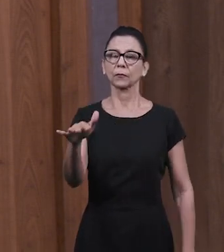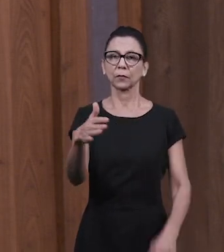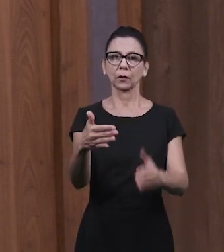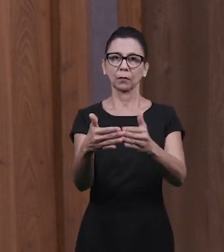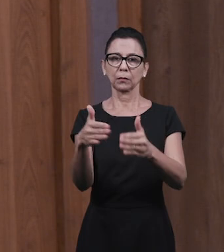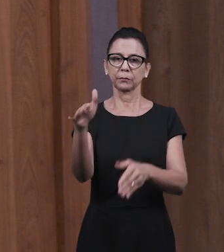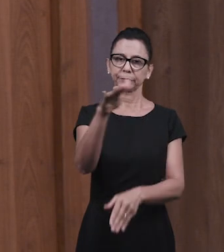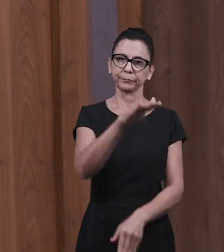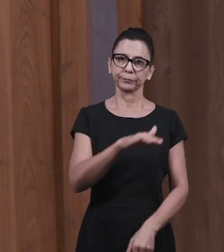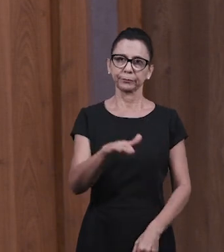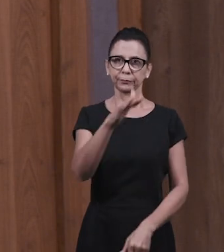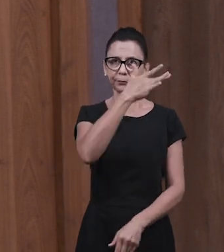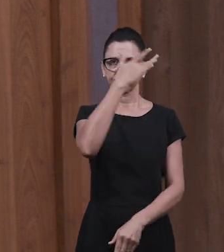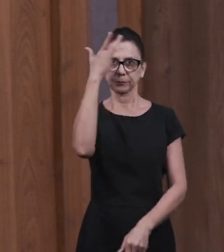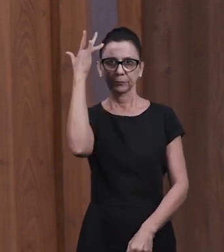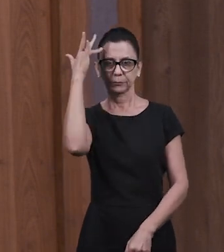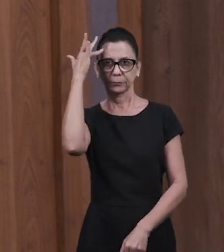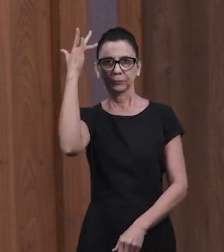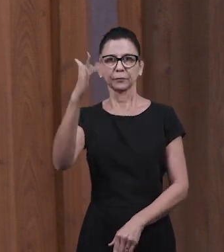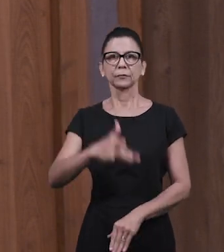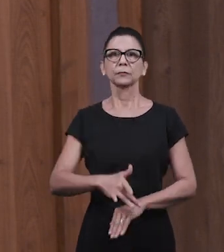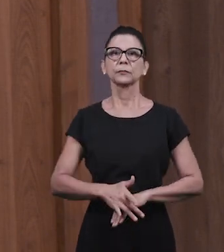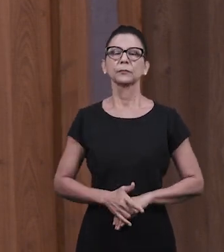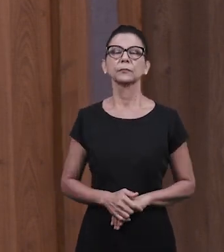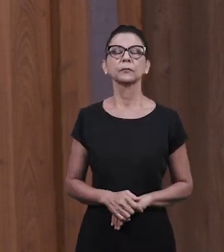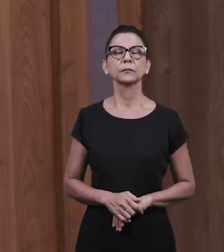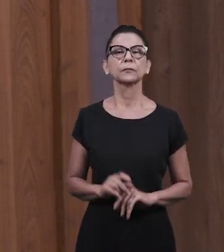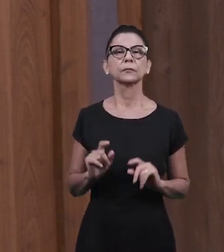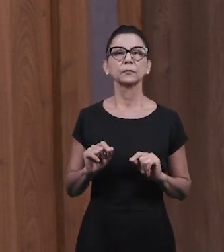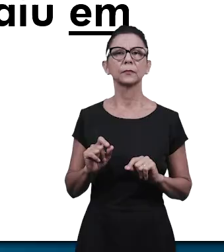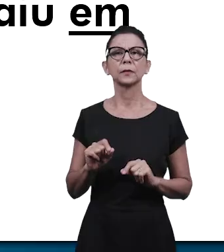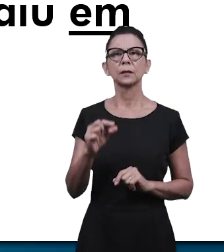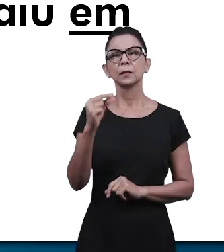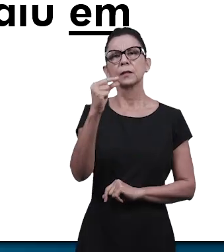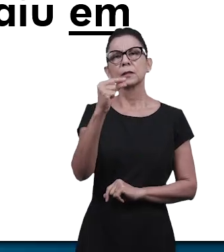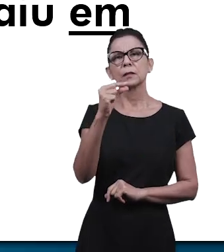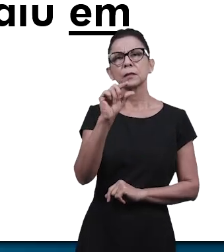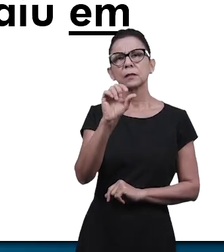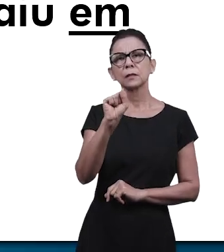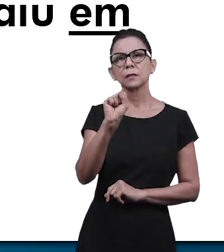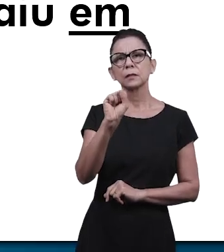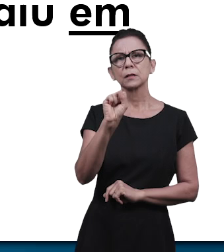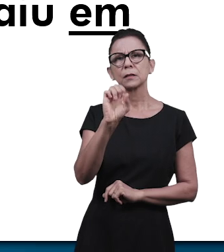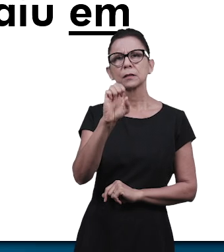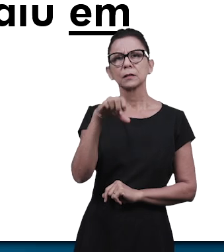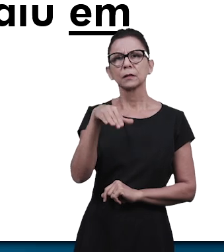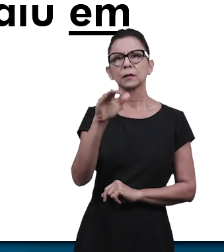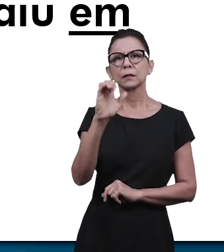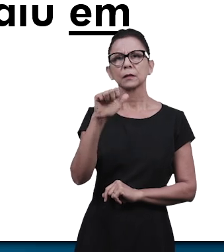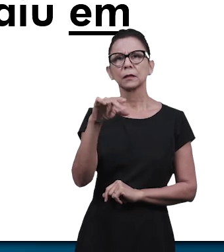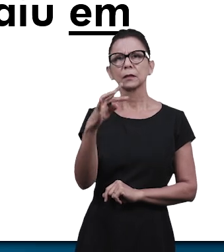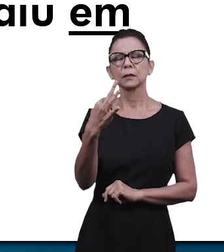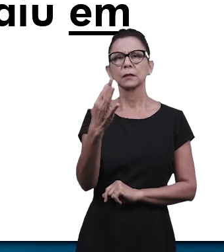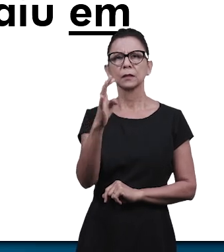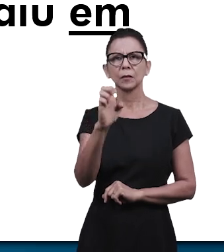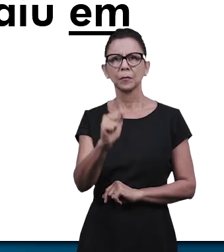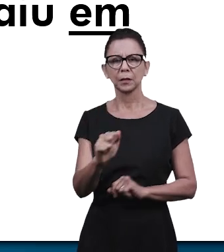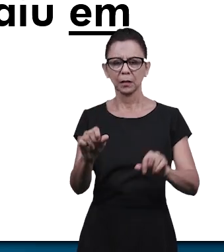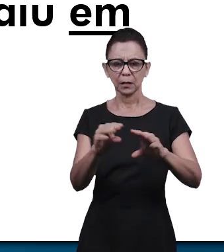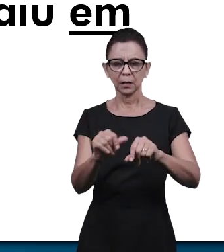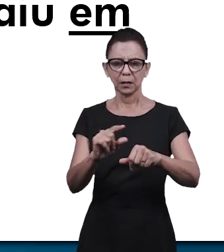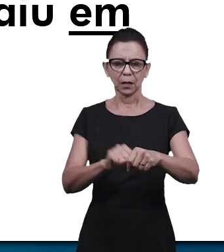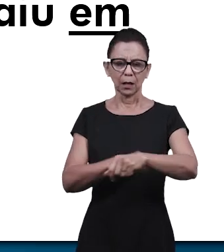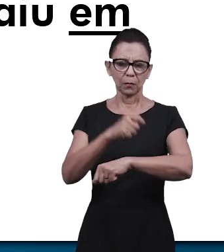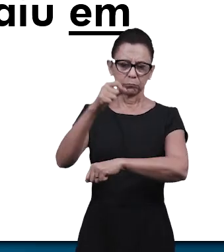é direcionada a todos. E a segunda colocação nossa é sobre a semente lançada na terra. A semente lançada